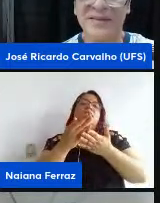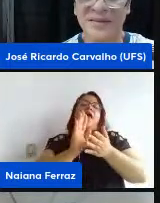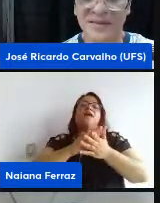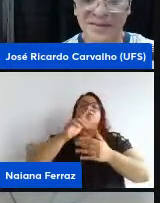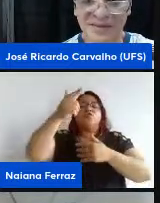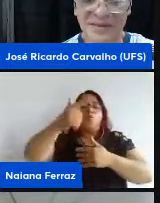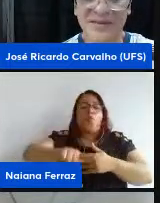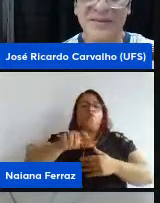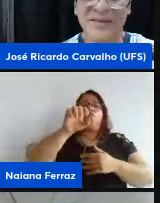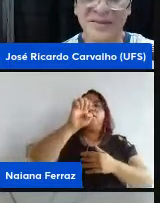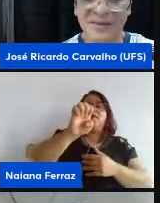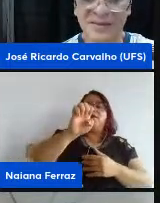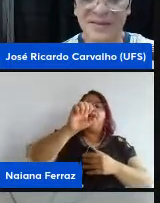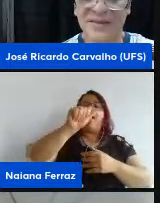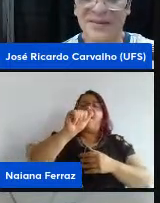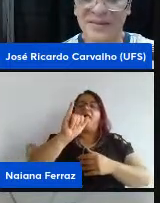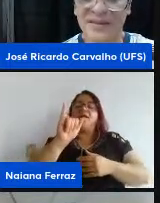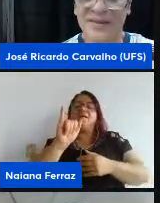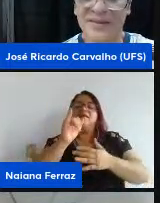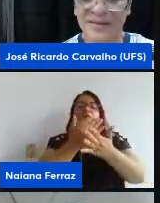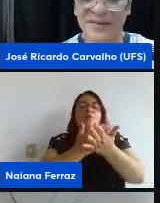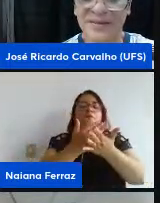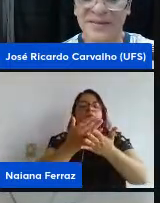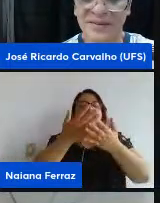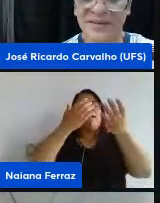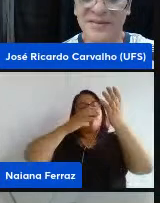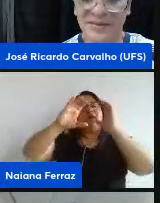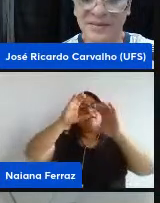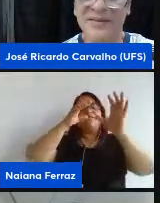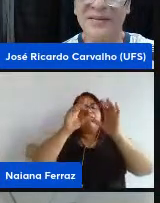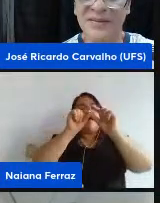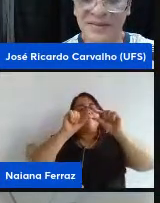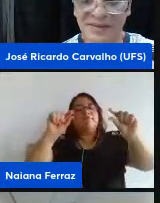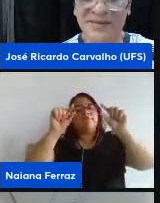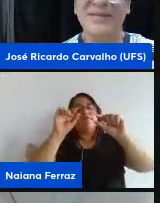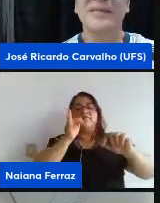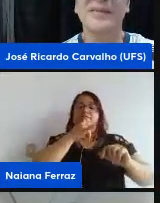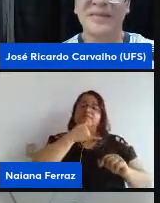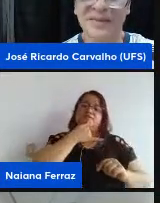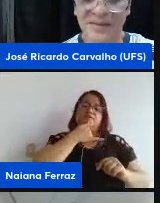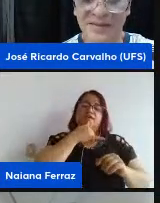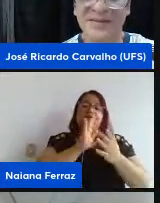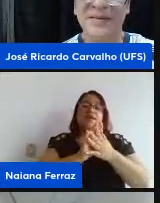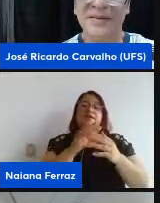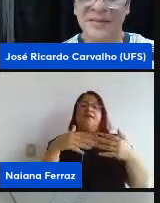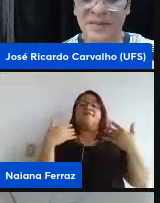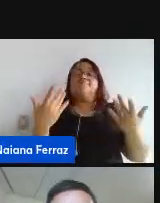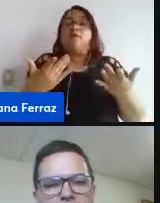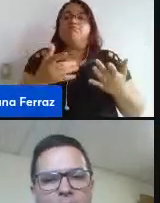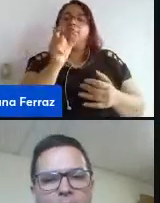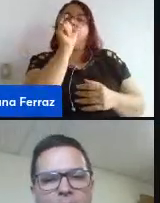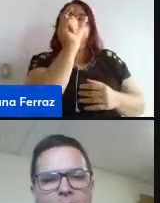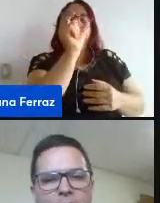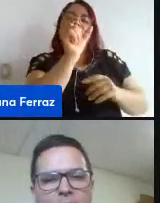Né? Então, e esse e aí, da canção da Bethânia,